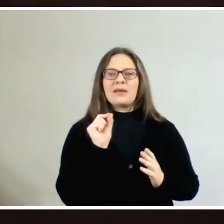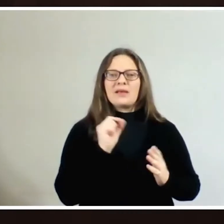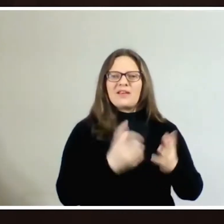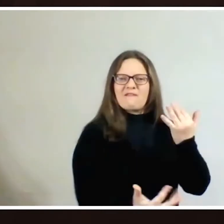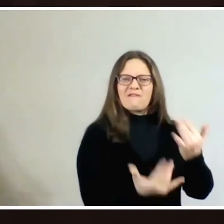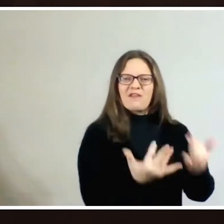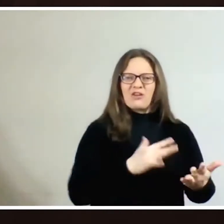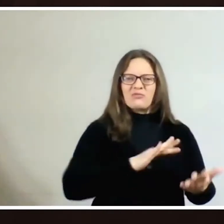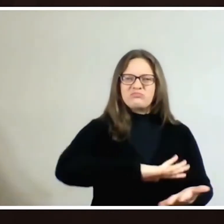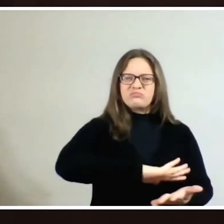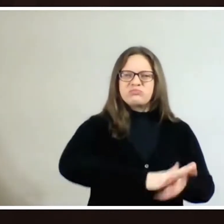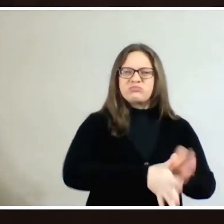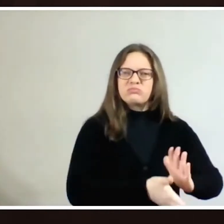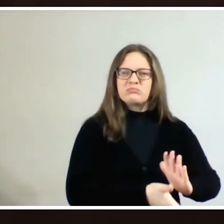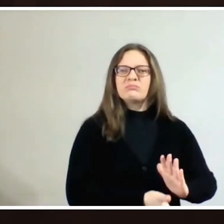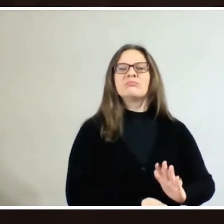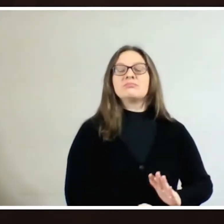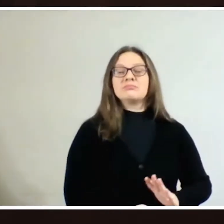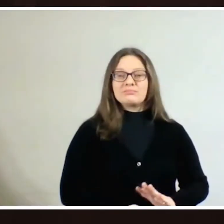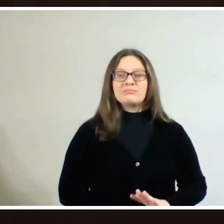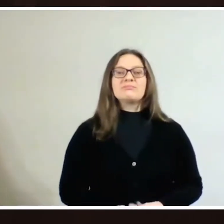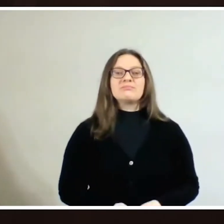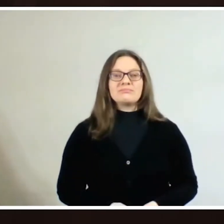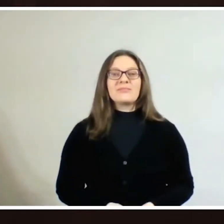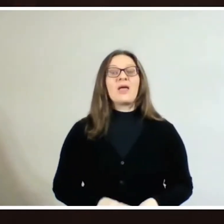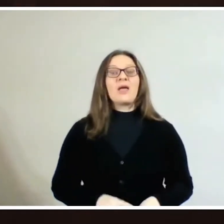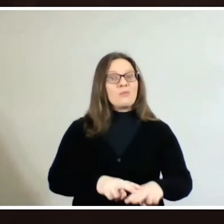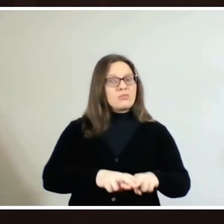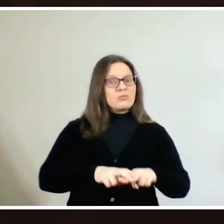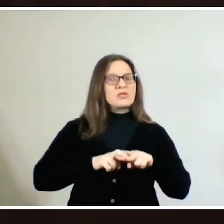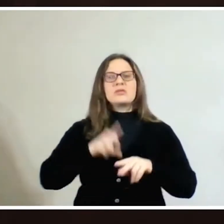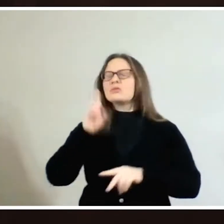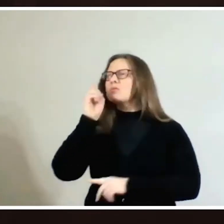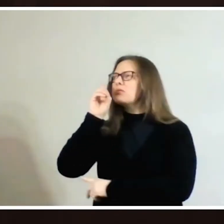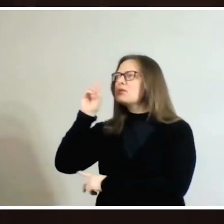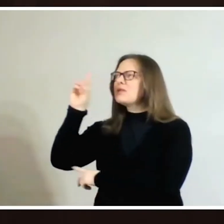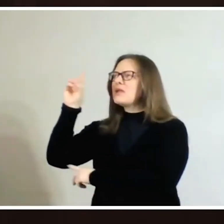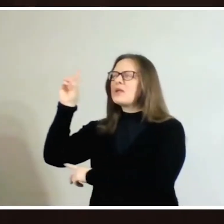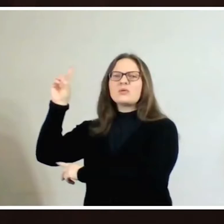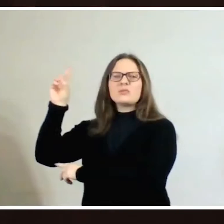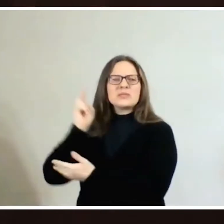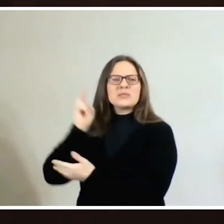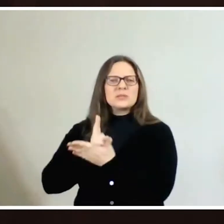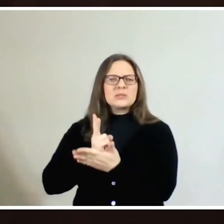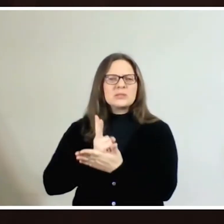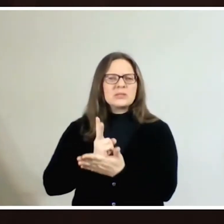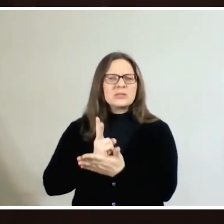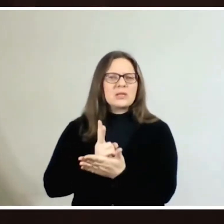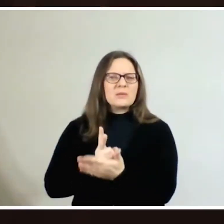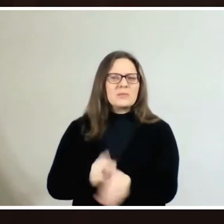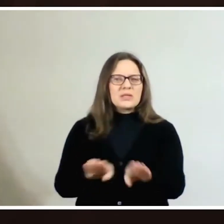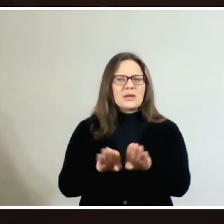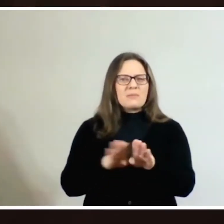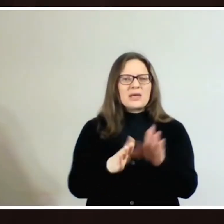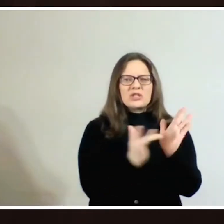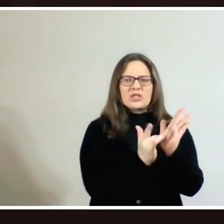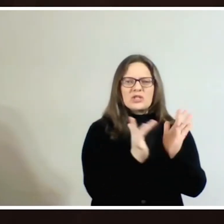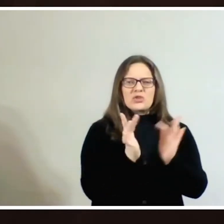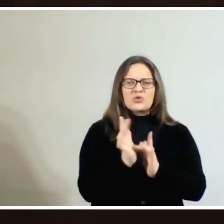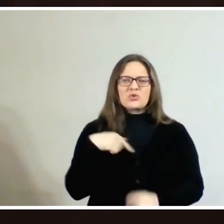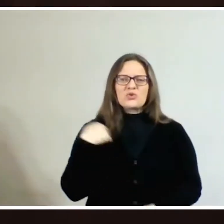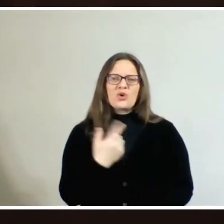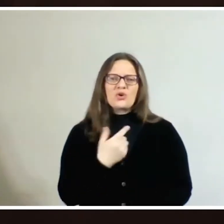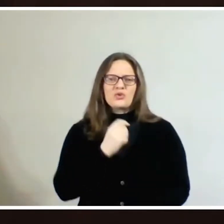mas graças a Deus, nosso Deus está sempre, o nosso Senhor Jesus como sumo sacerdote, é aquele que anda no meio